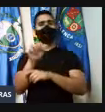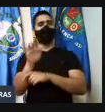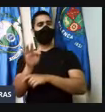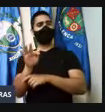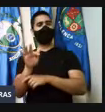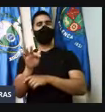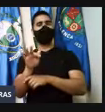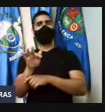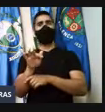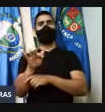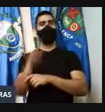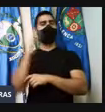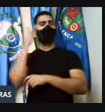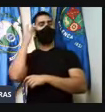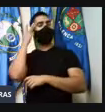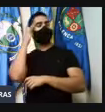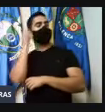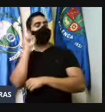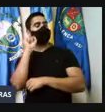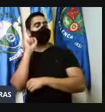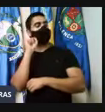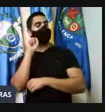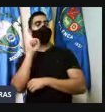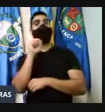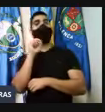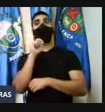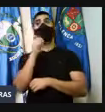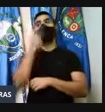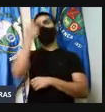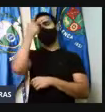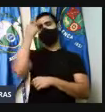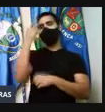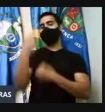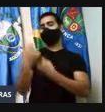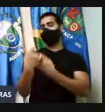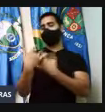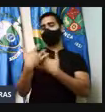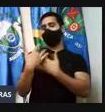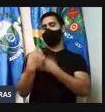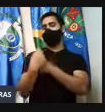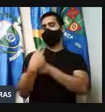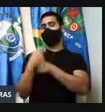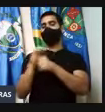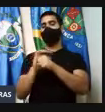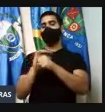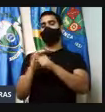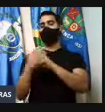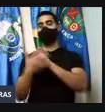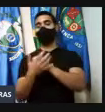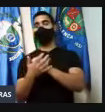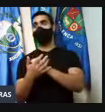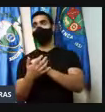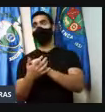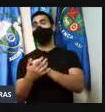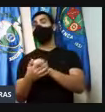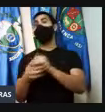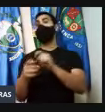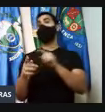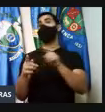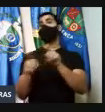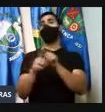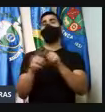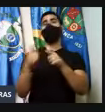uma suspeita muito grande de pessoas contaminadas, e um gargalo muito grande por